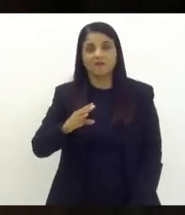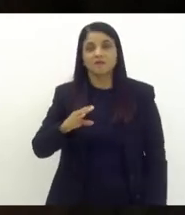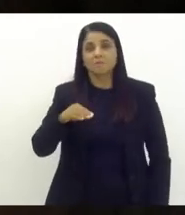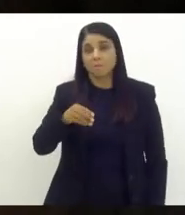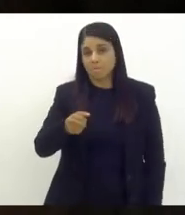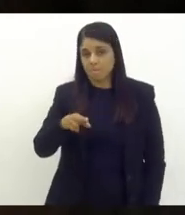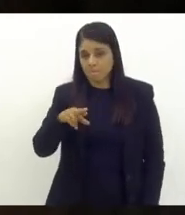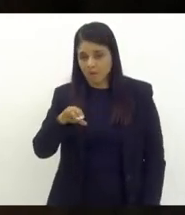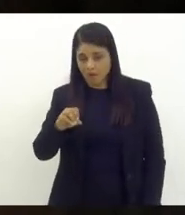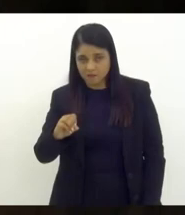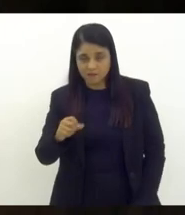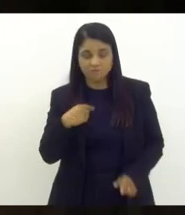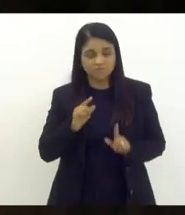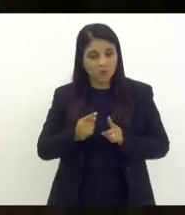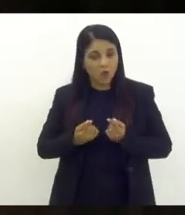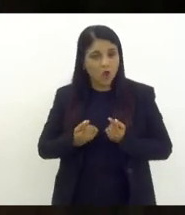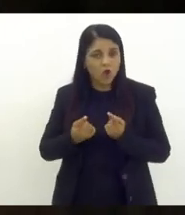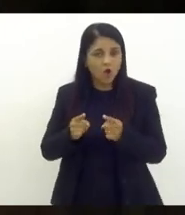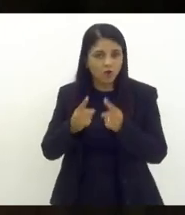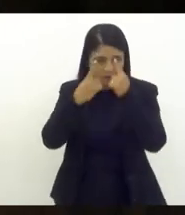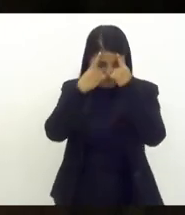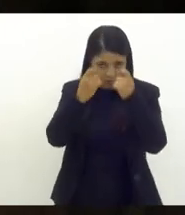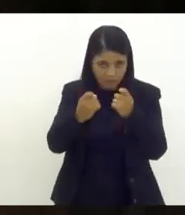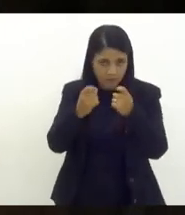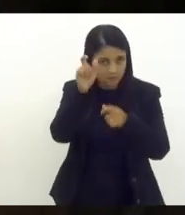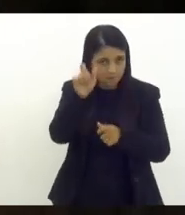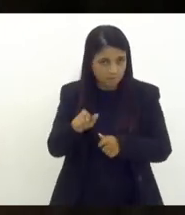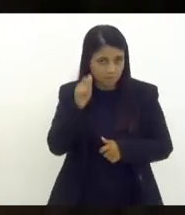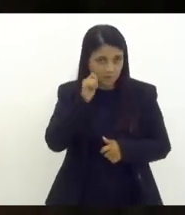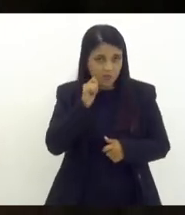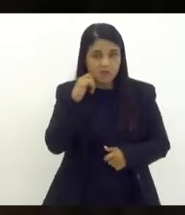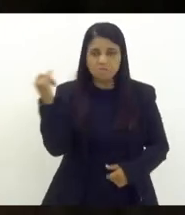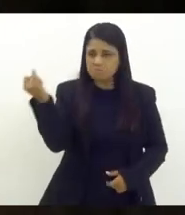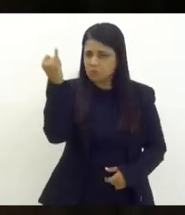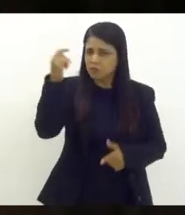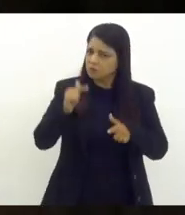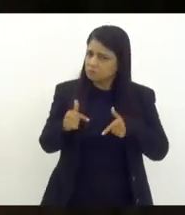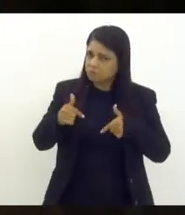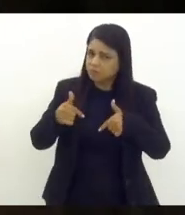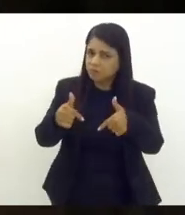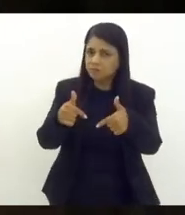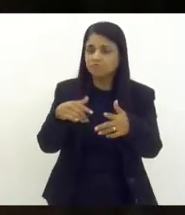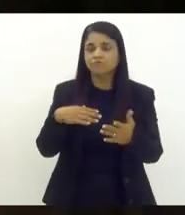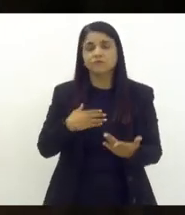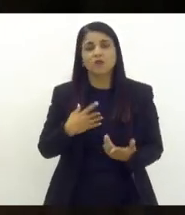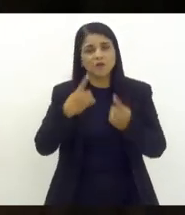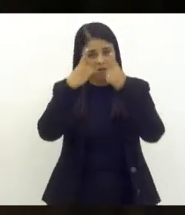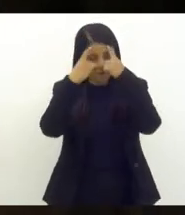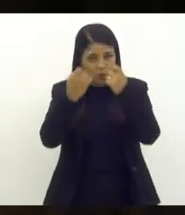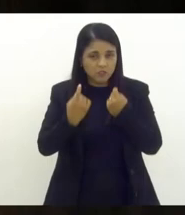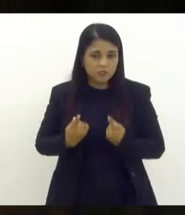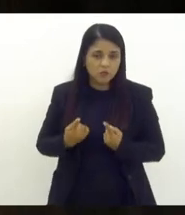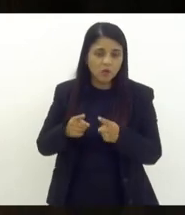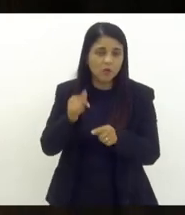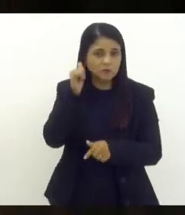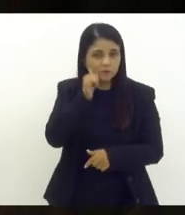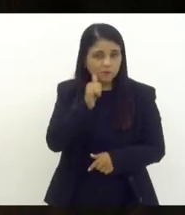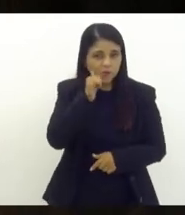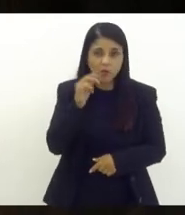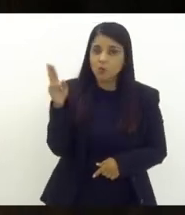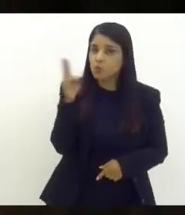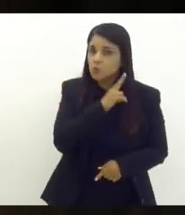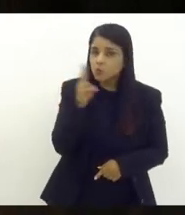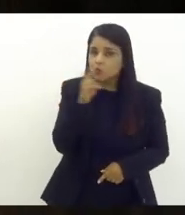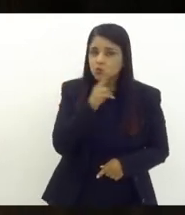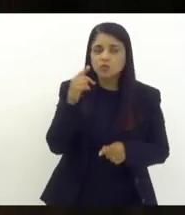violência contra a mulher é uma missão importante e essencial a violência contra a mulher é um tema urgente